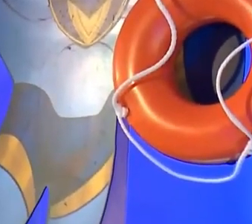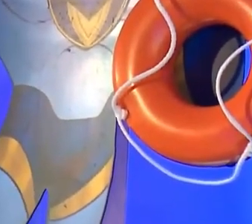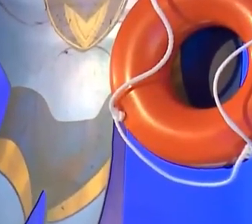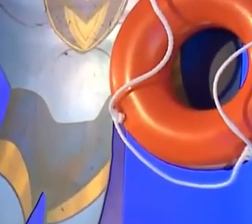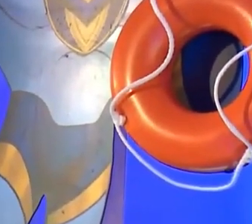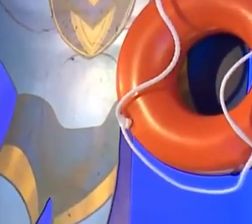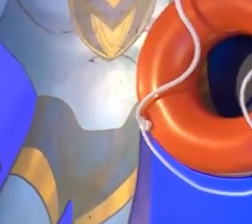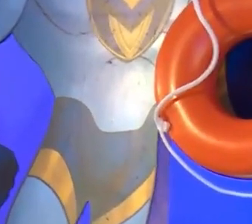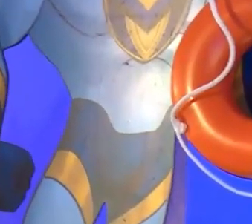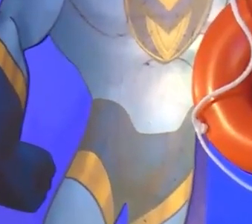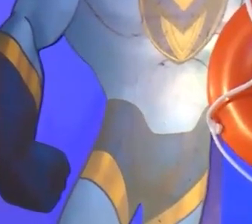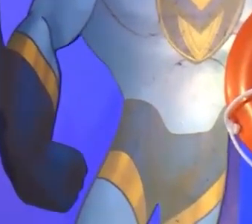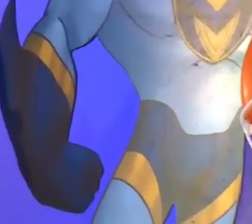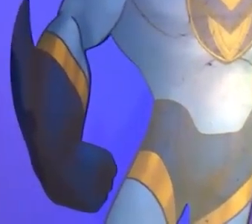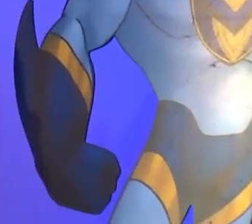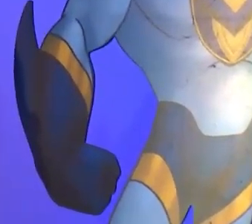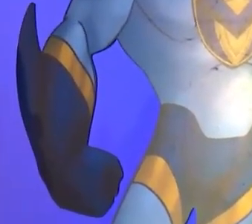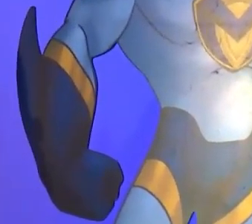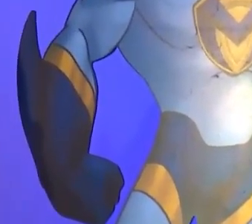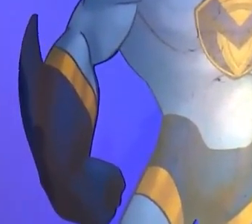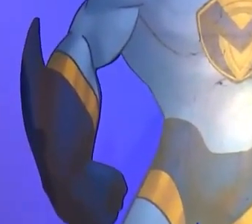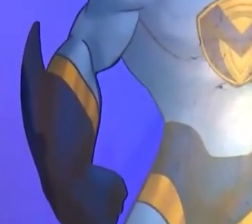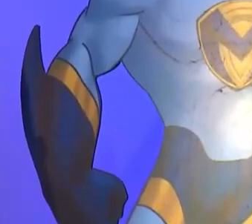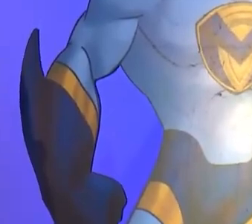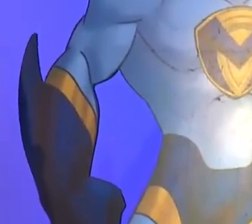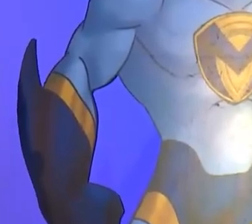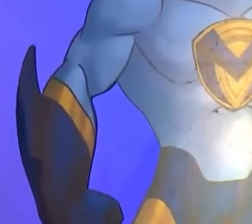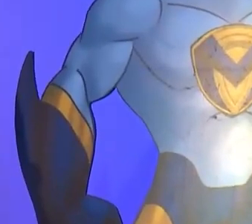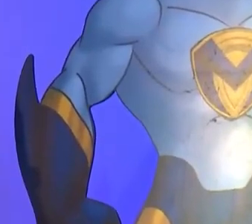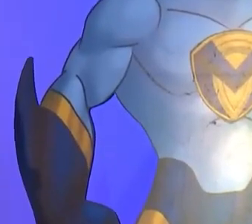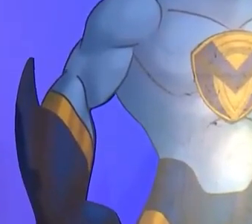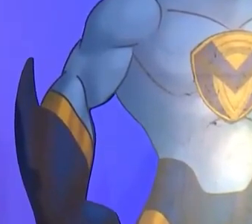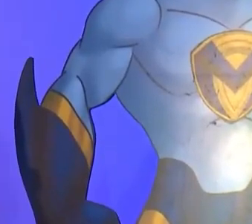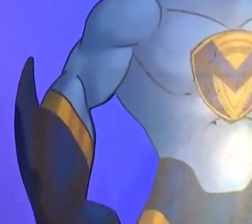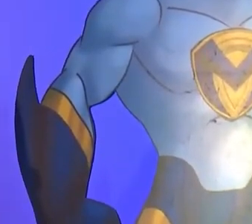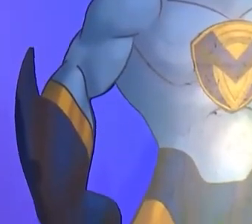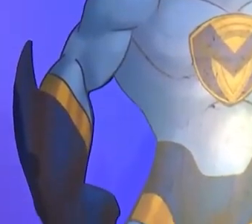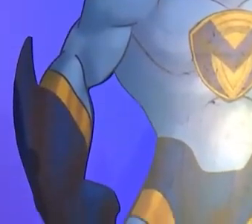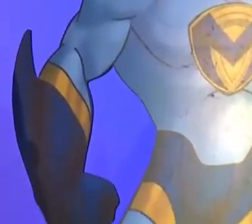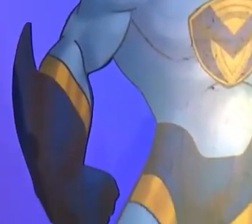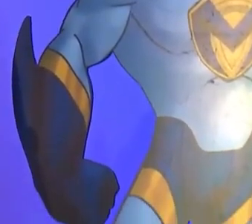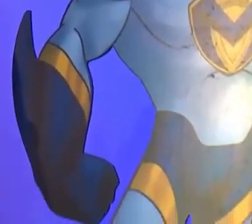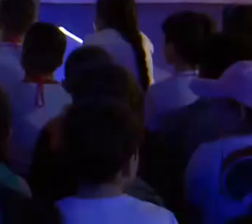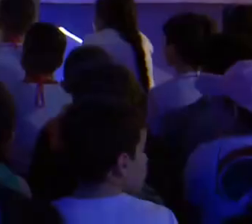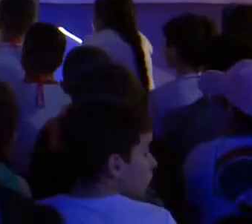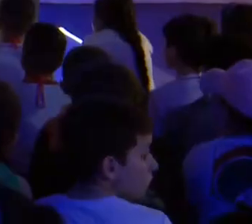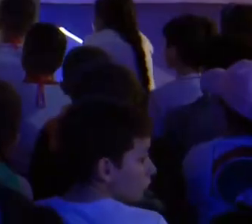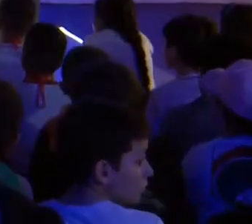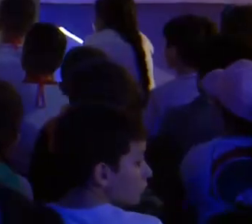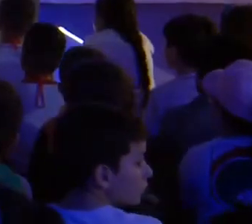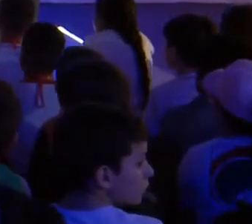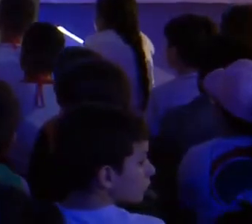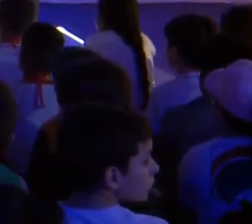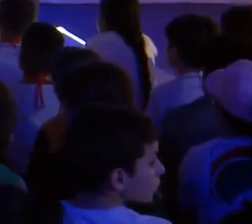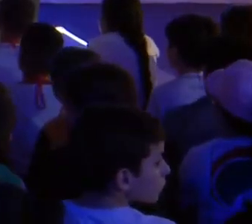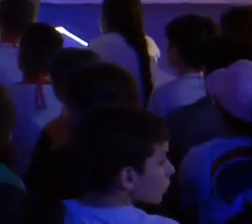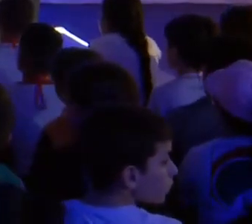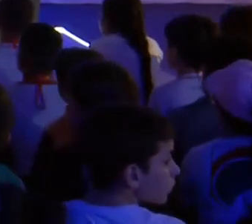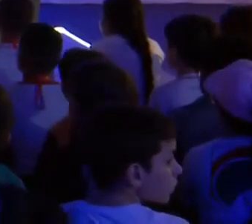tá bom? E hoje, o que nós vamos falar? Um pouquinho sobre como preservar o meio